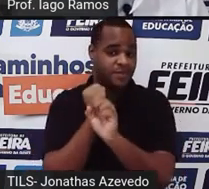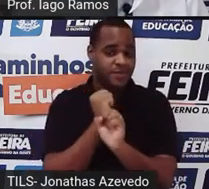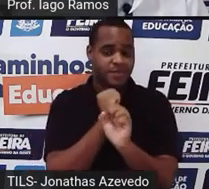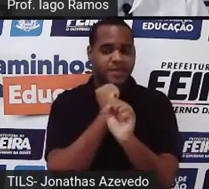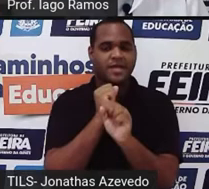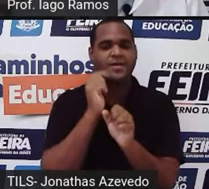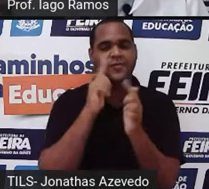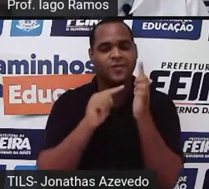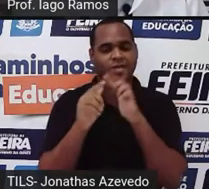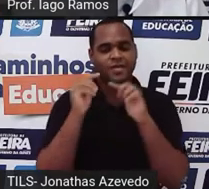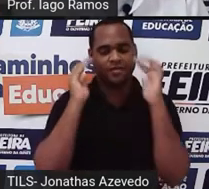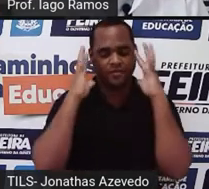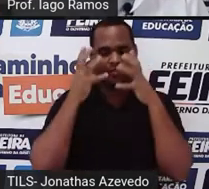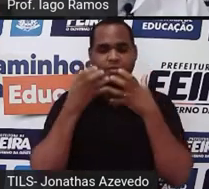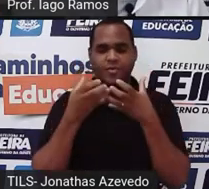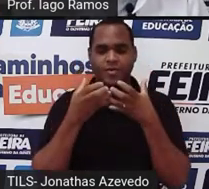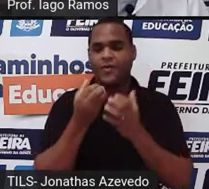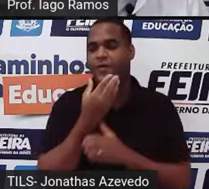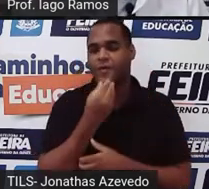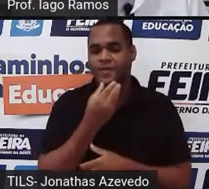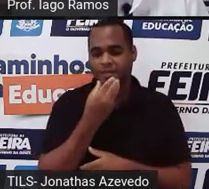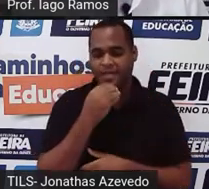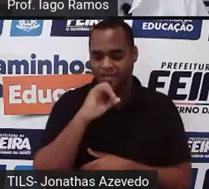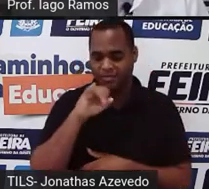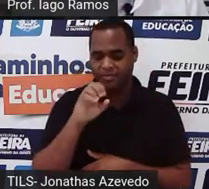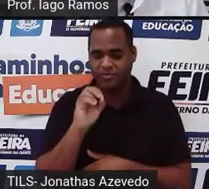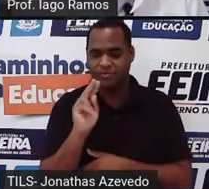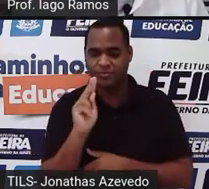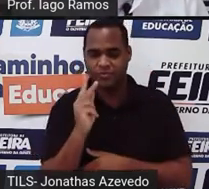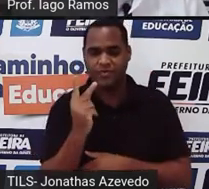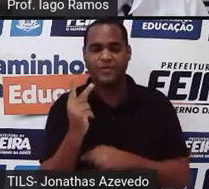o astronauta John Glenn a orbitar aí,